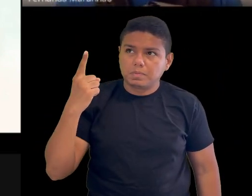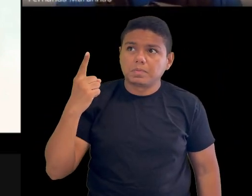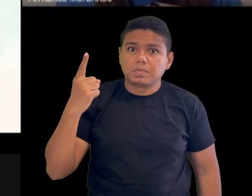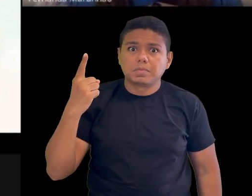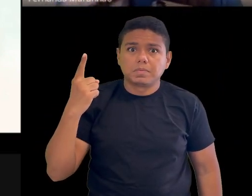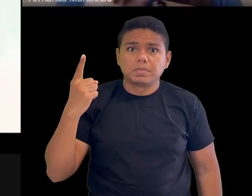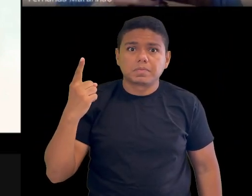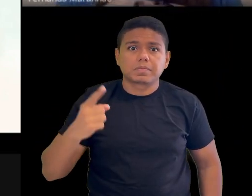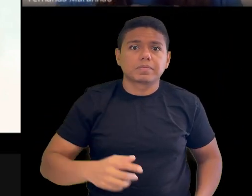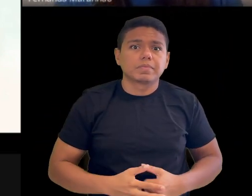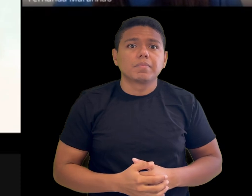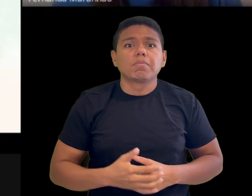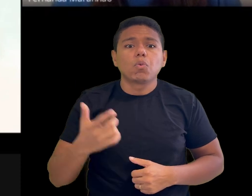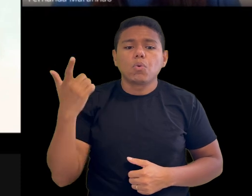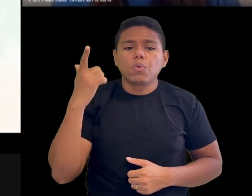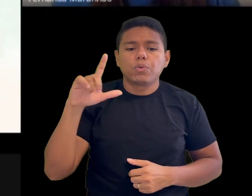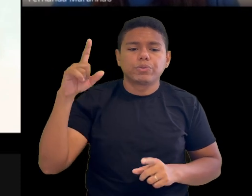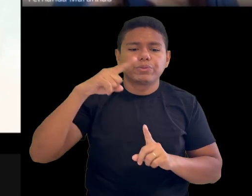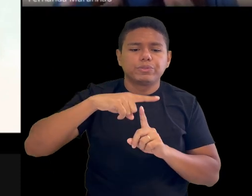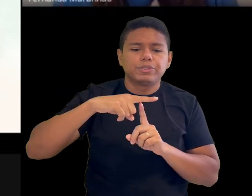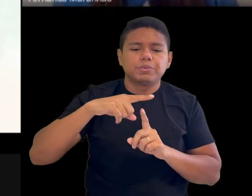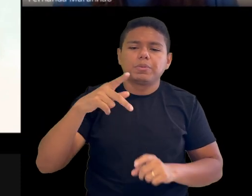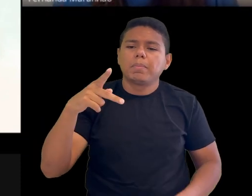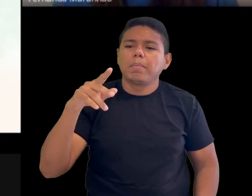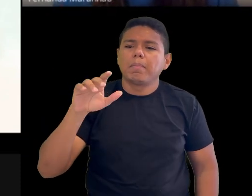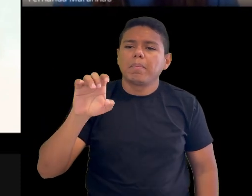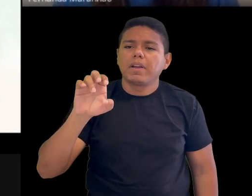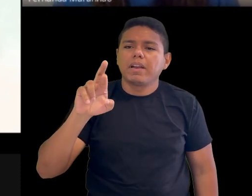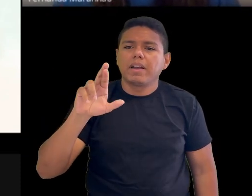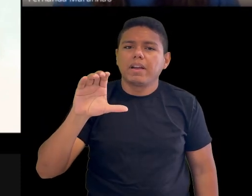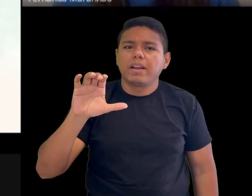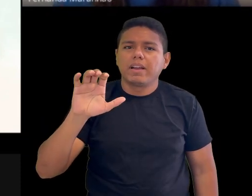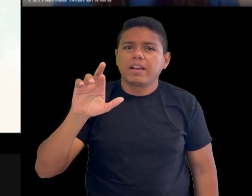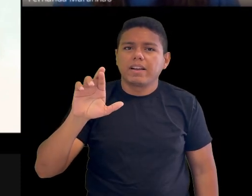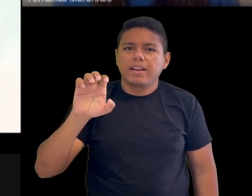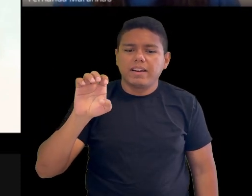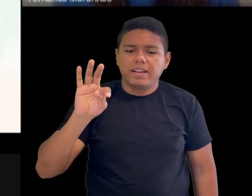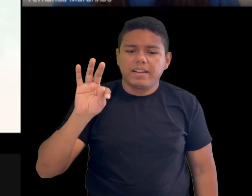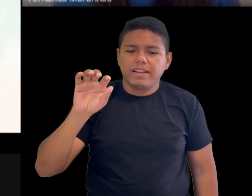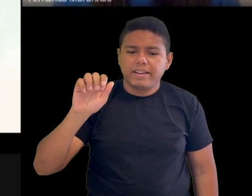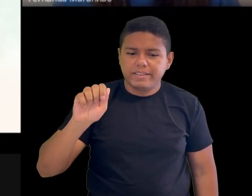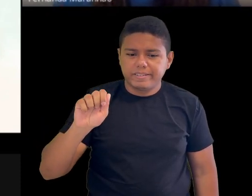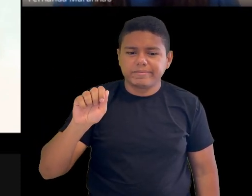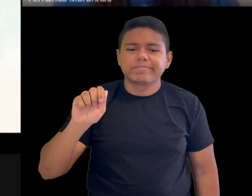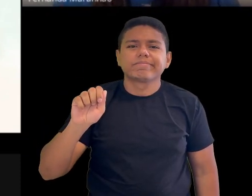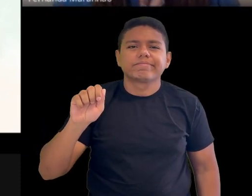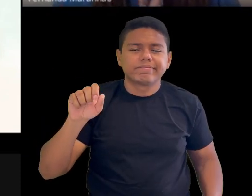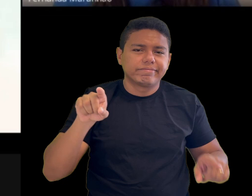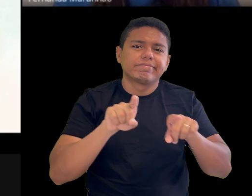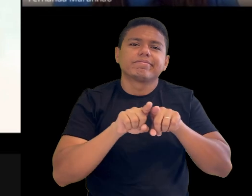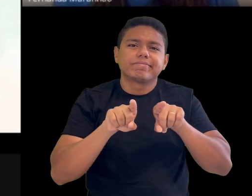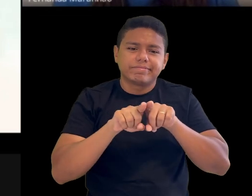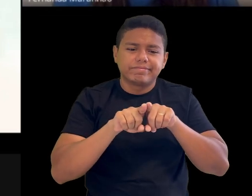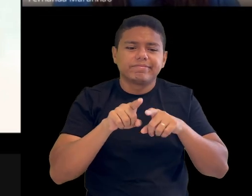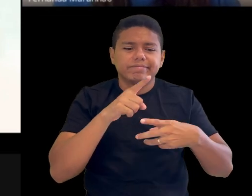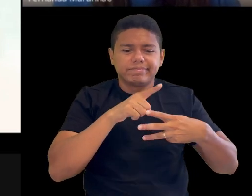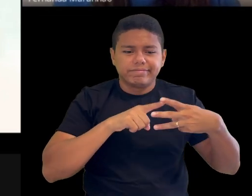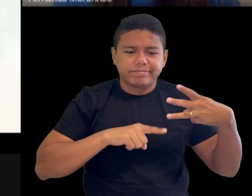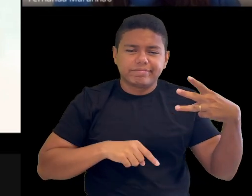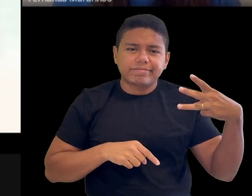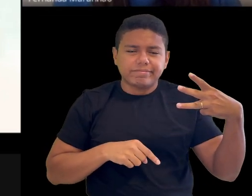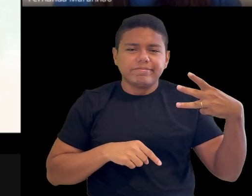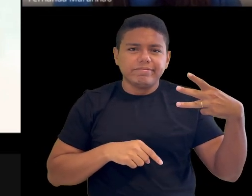chega até a serosa, inclusive a ultrapassa, podendo acometer órgãos abdominais. O diagnóstico é